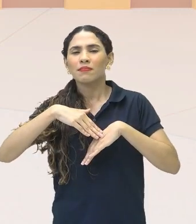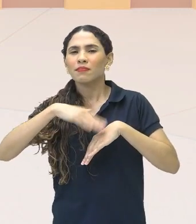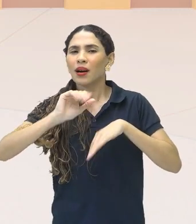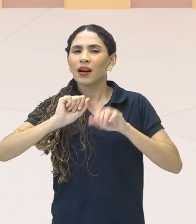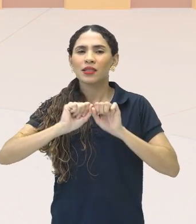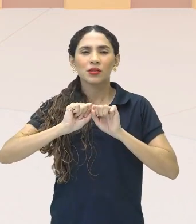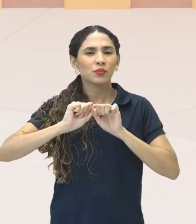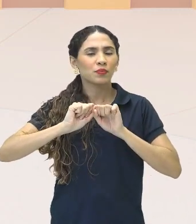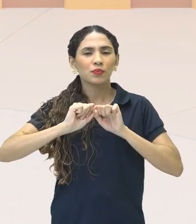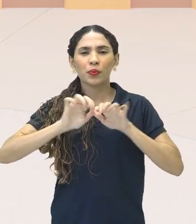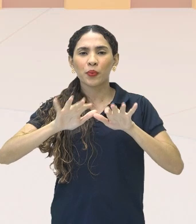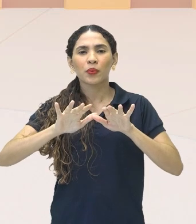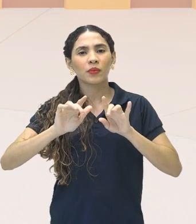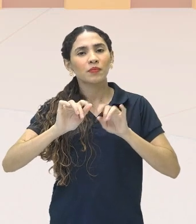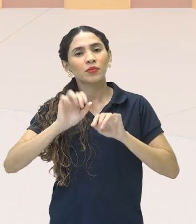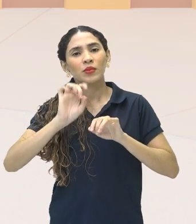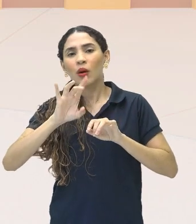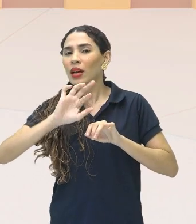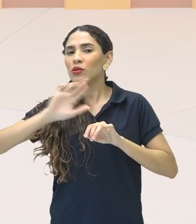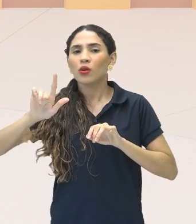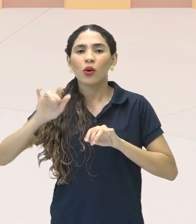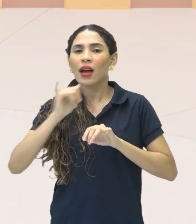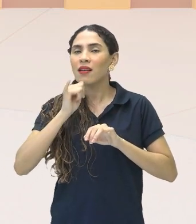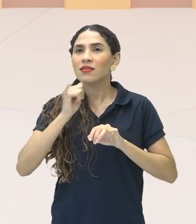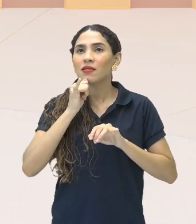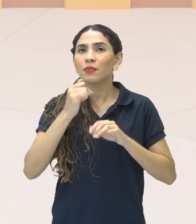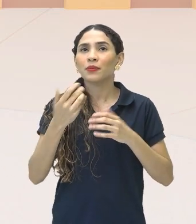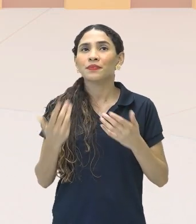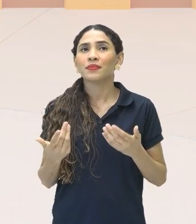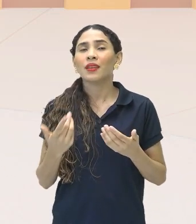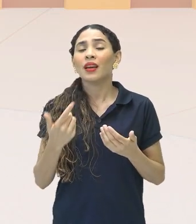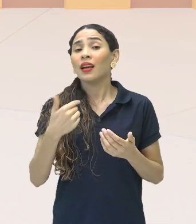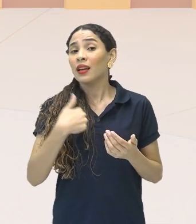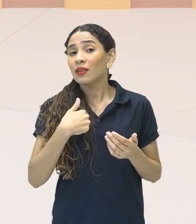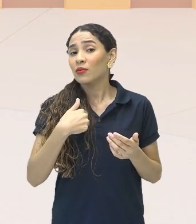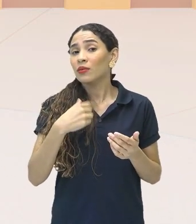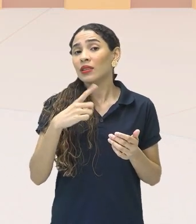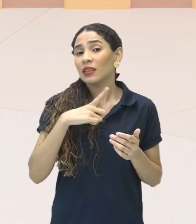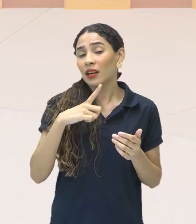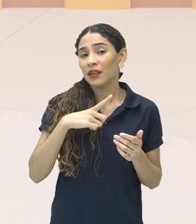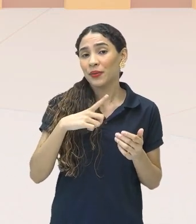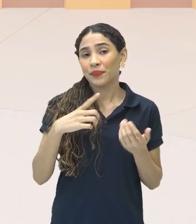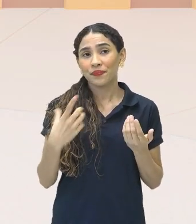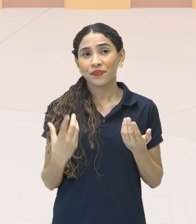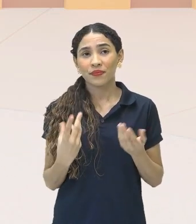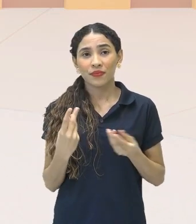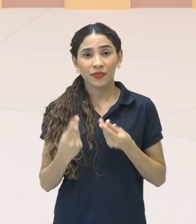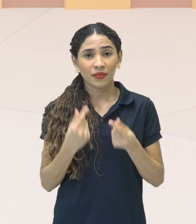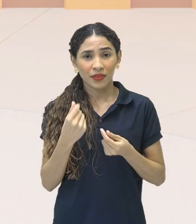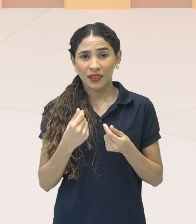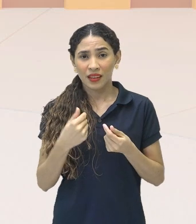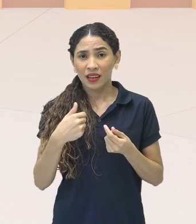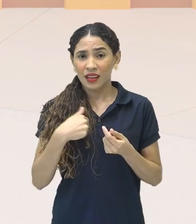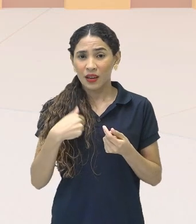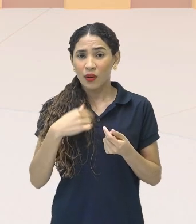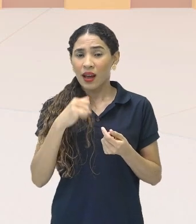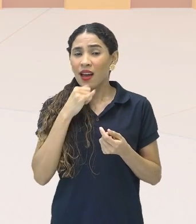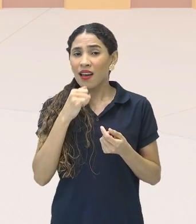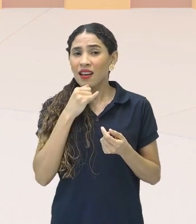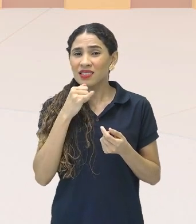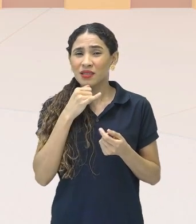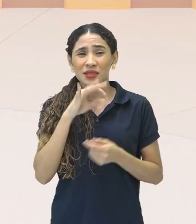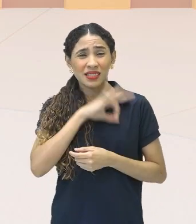ampla, né, do que simplesmente dizer assim, eu tenho agora, eu estou apertado aqui no